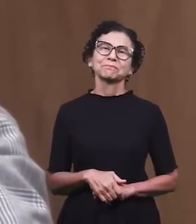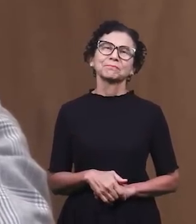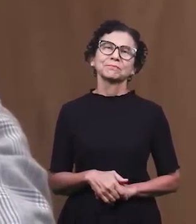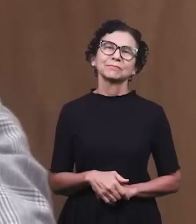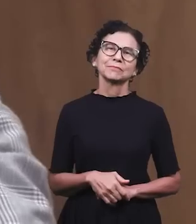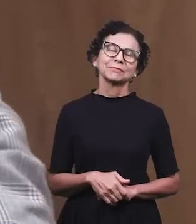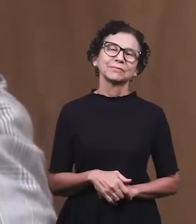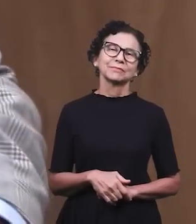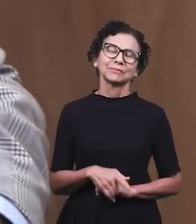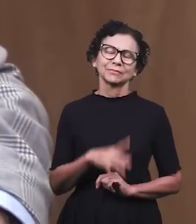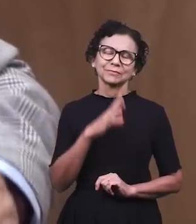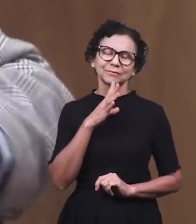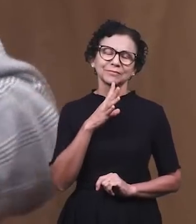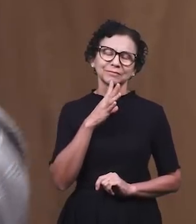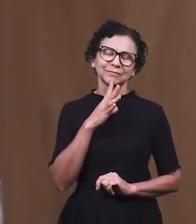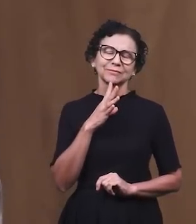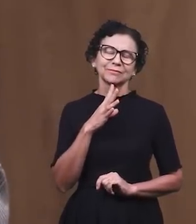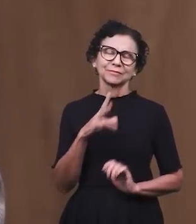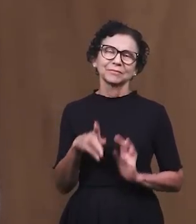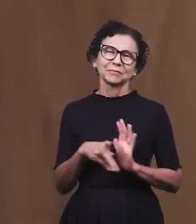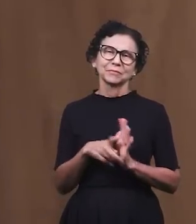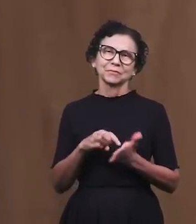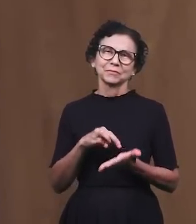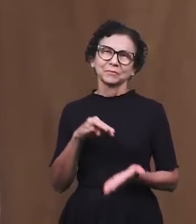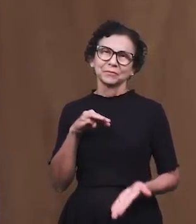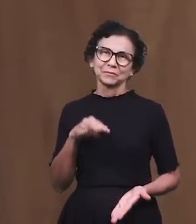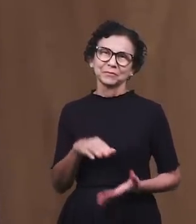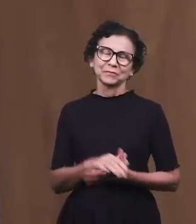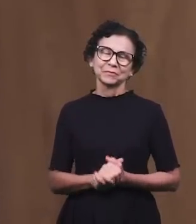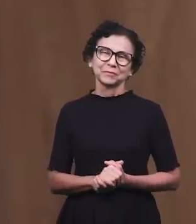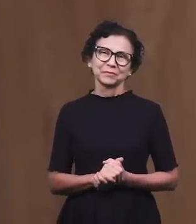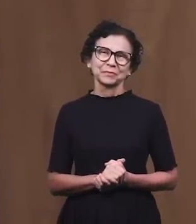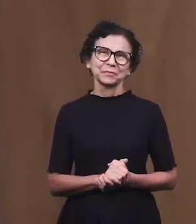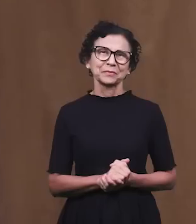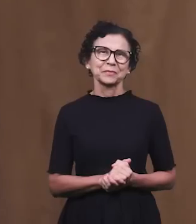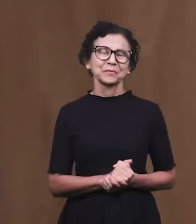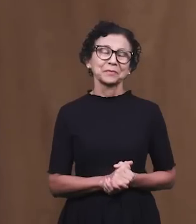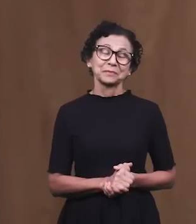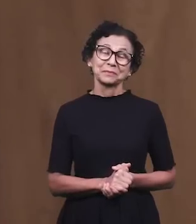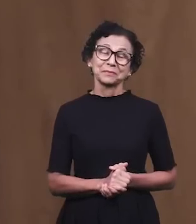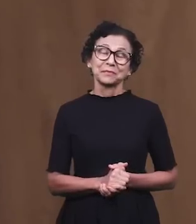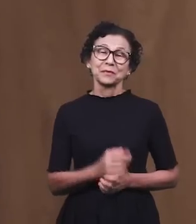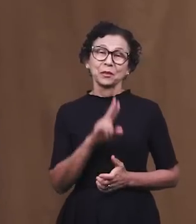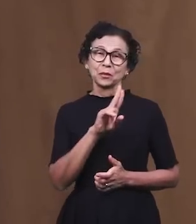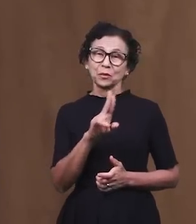nosso, tal, tem um servo de Deus. Só não vou dizer o que ele é, porque não vai ficar...